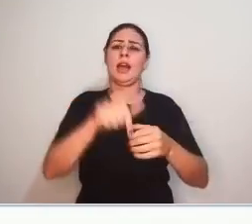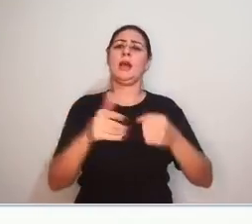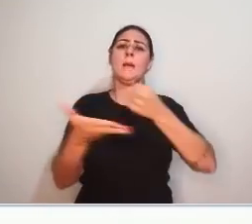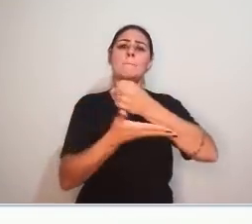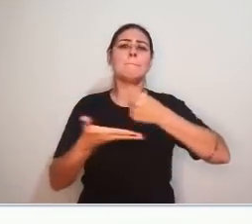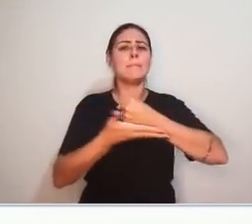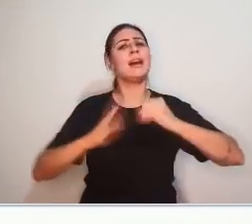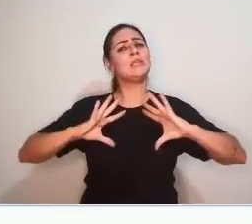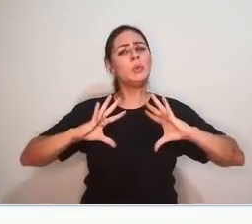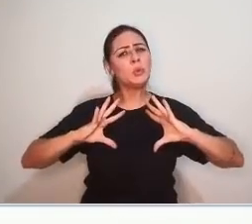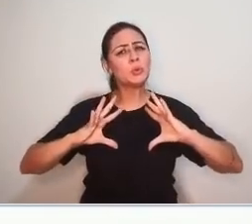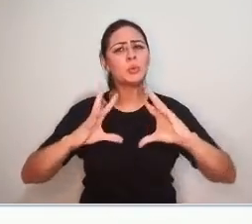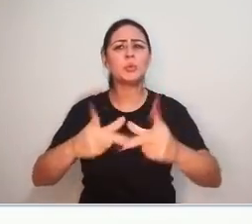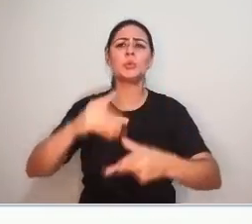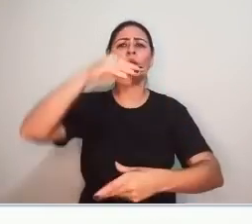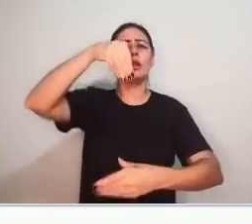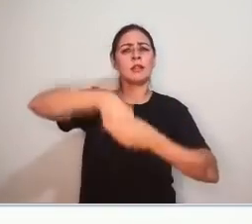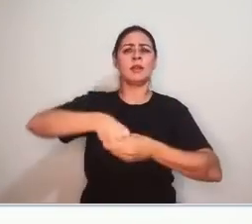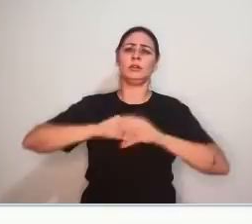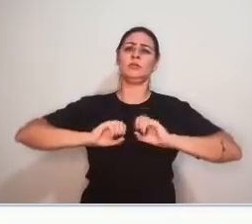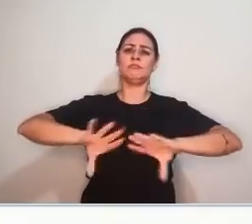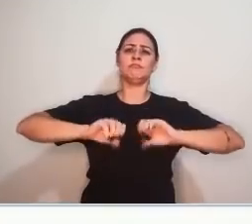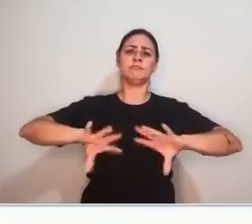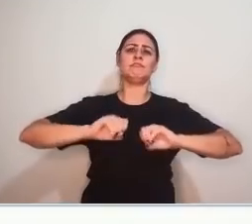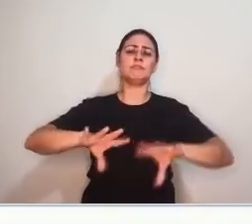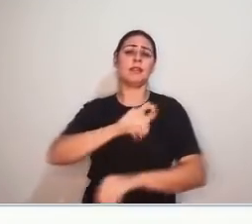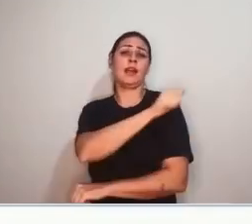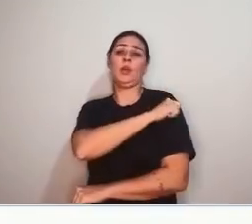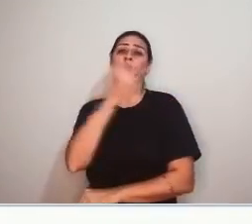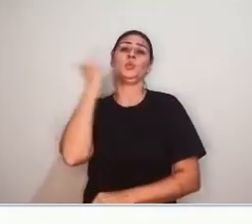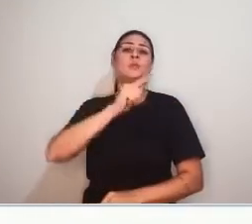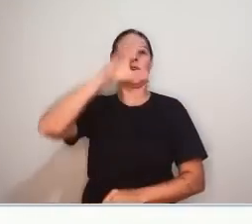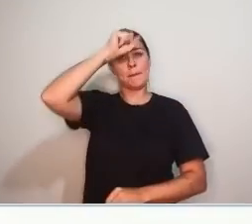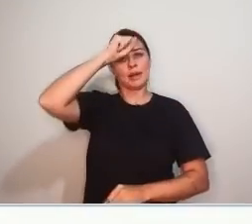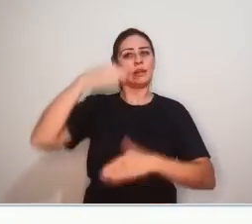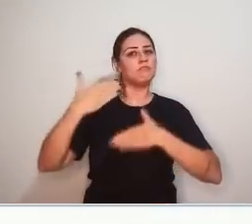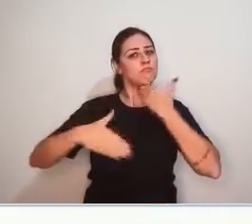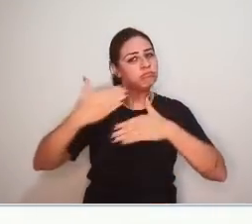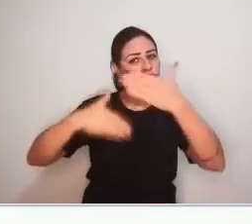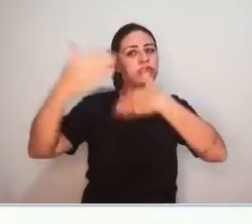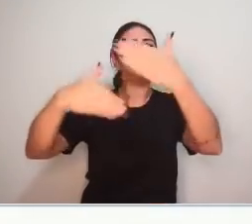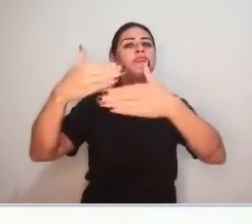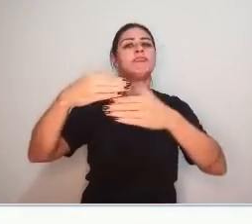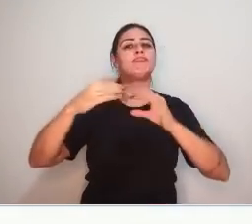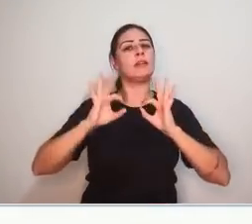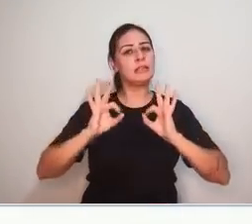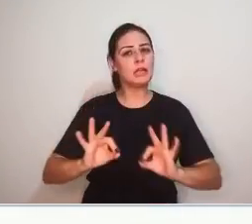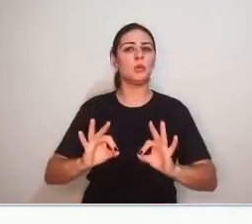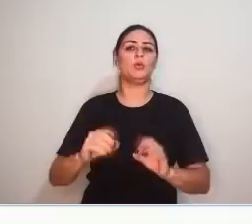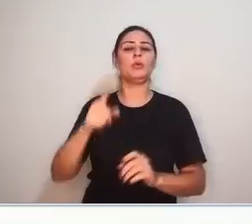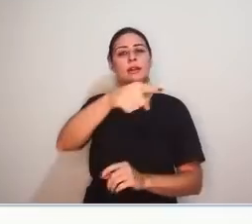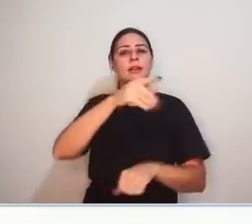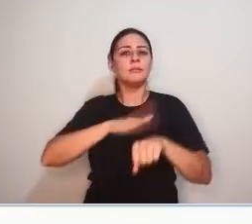incentivador, como suportador de toda a demanda que ela é requerida para que o docente avance